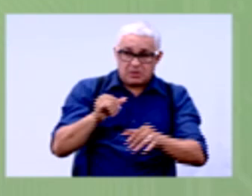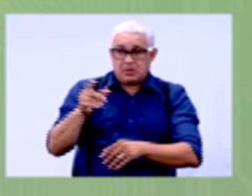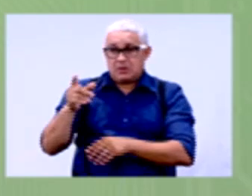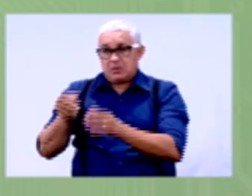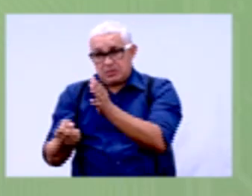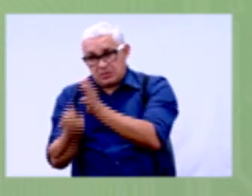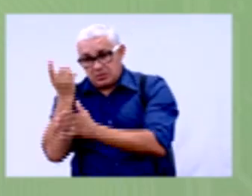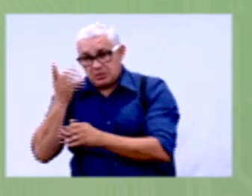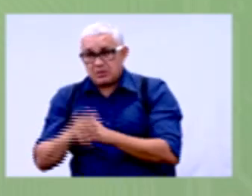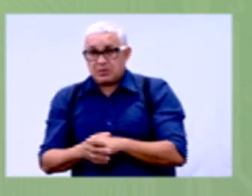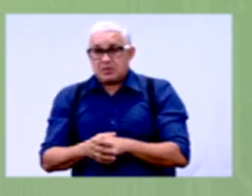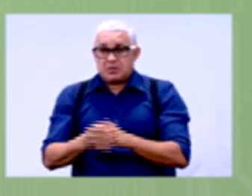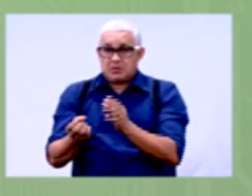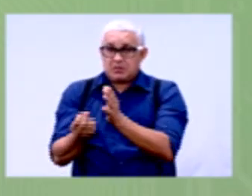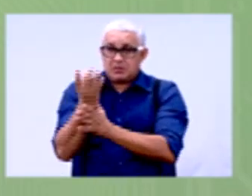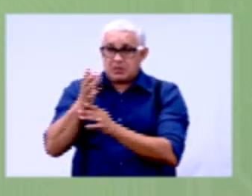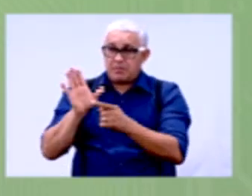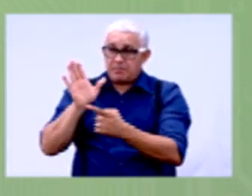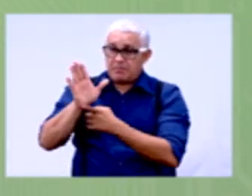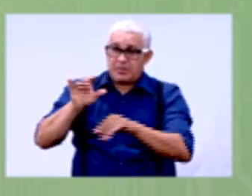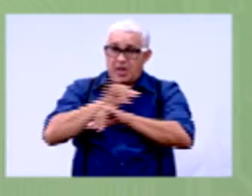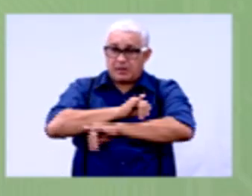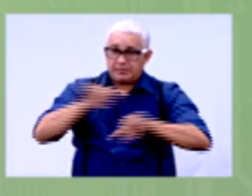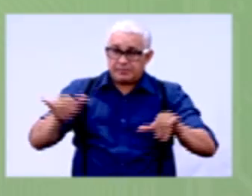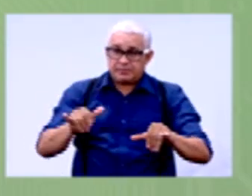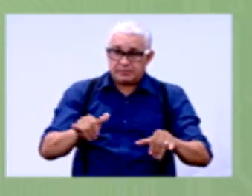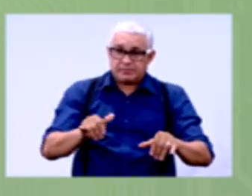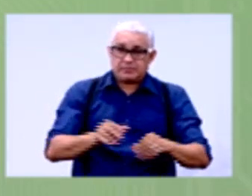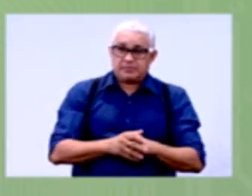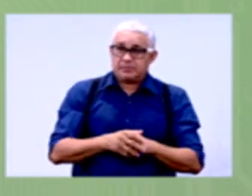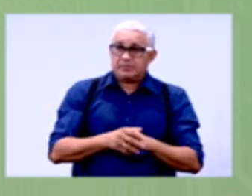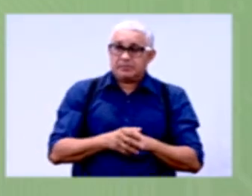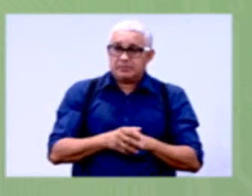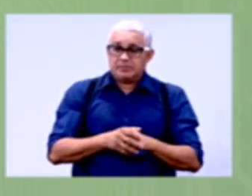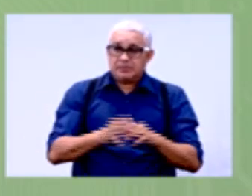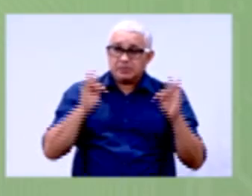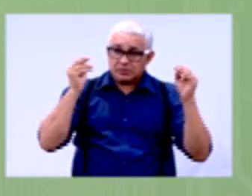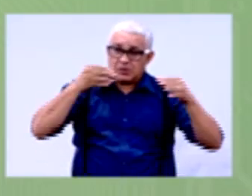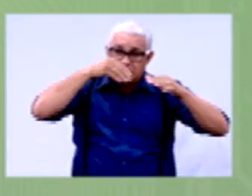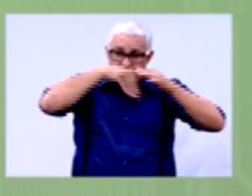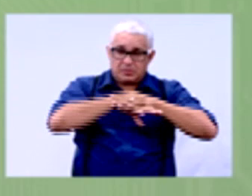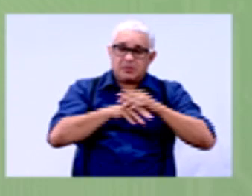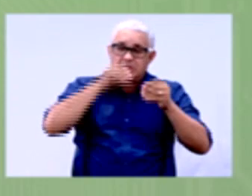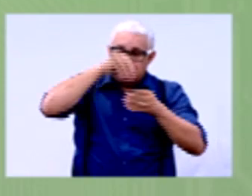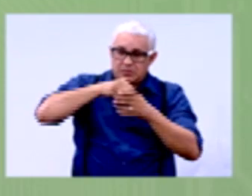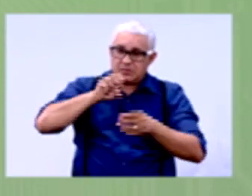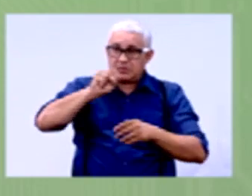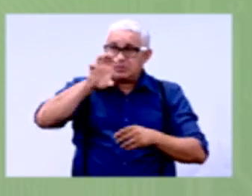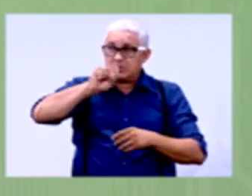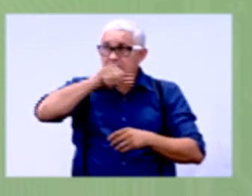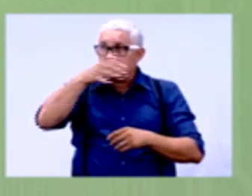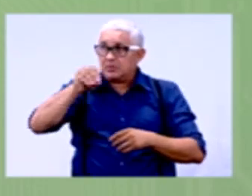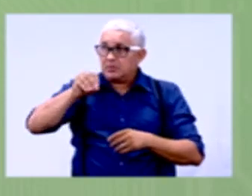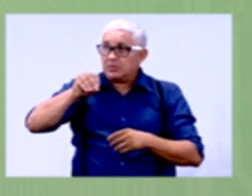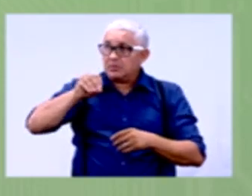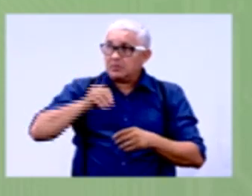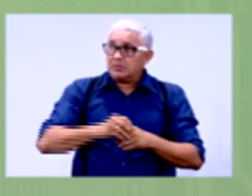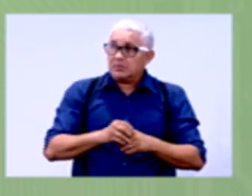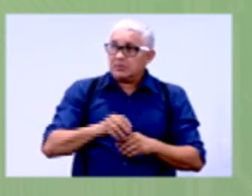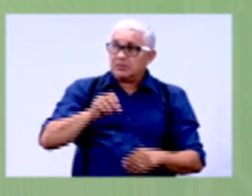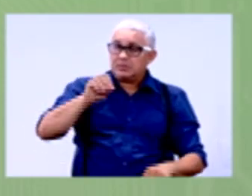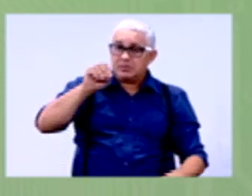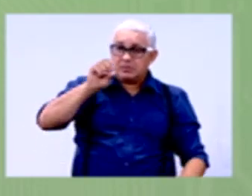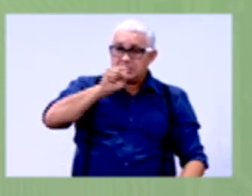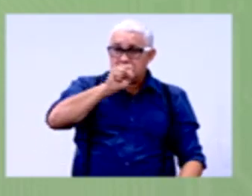outro mostra a informação. Então as informações são armazenadas dentro da sessão, ou seja, Session